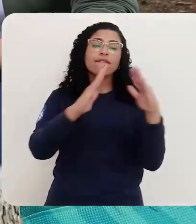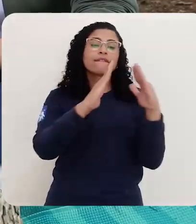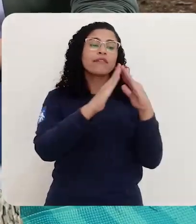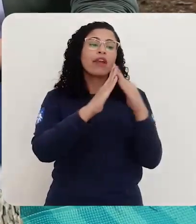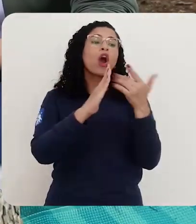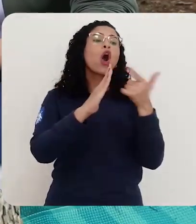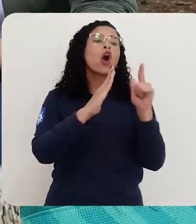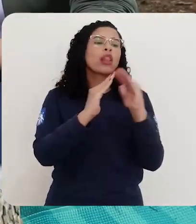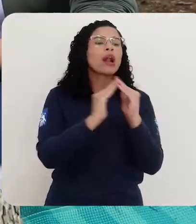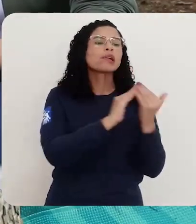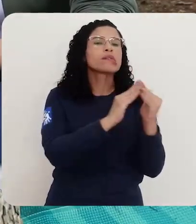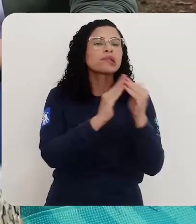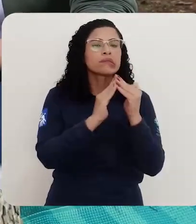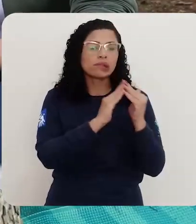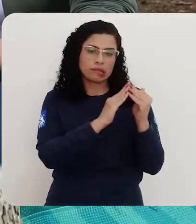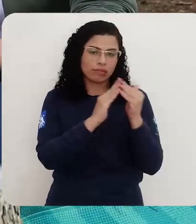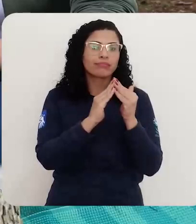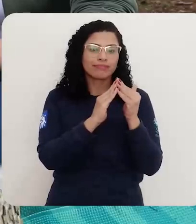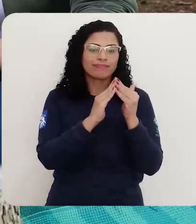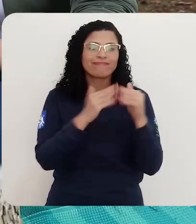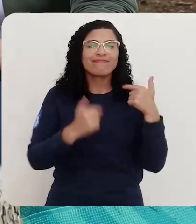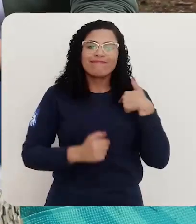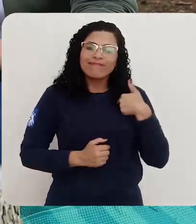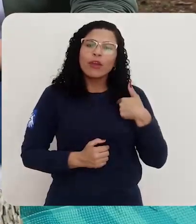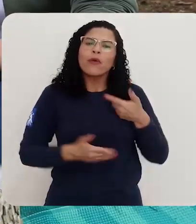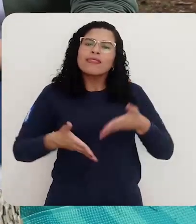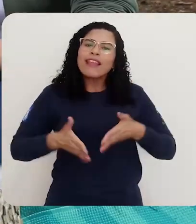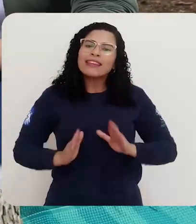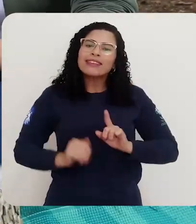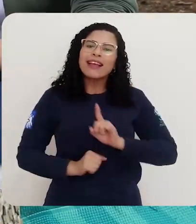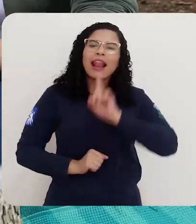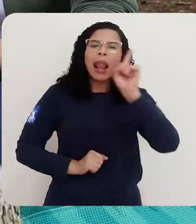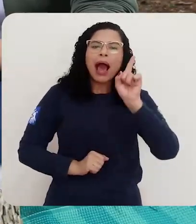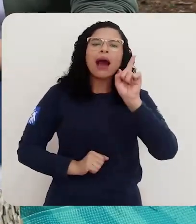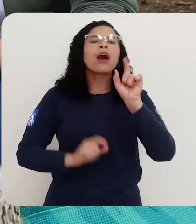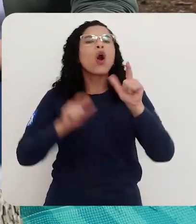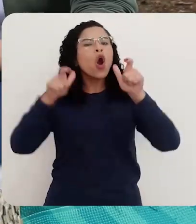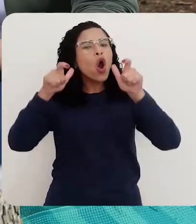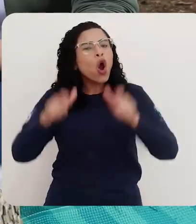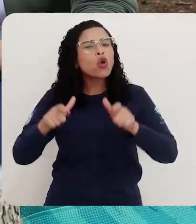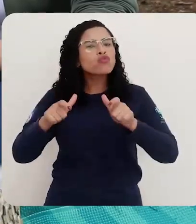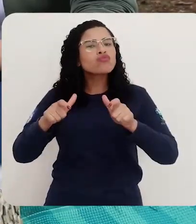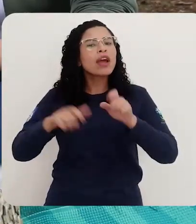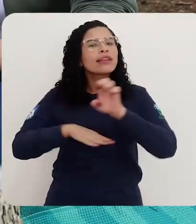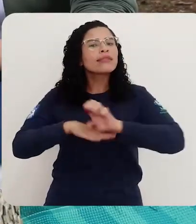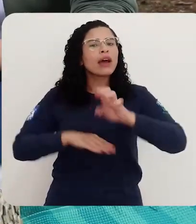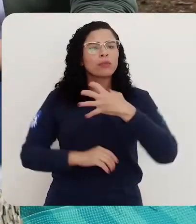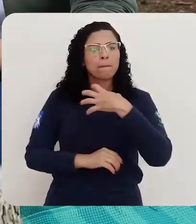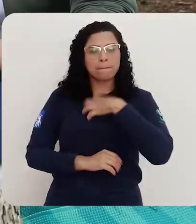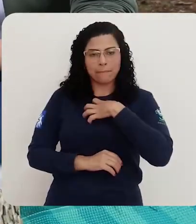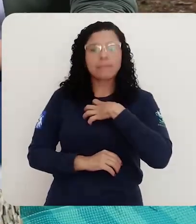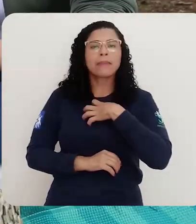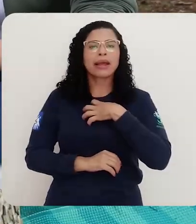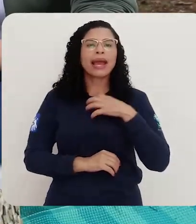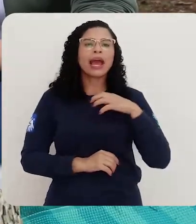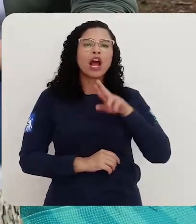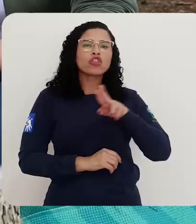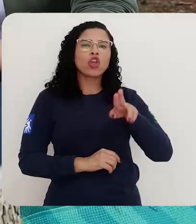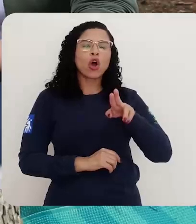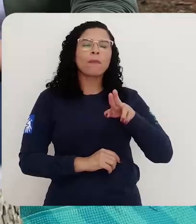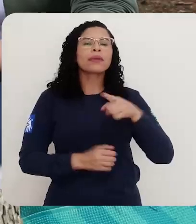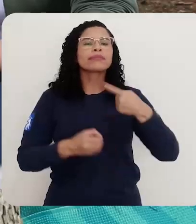para poder ir morar num bairro periférico da cidade. Eu sou natural de Ilhéus, então nasci em Ilhéus no